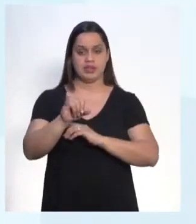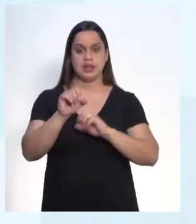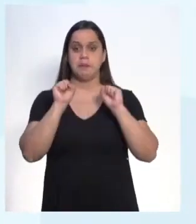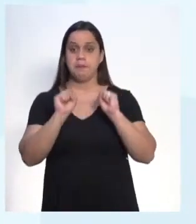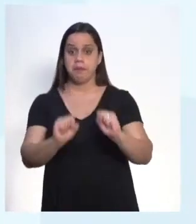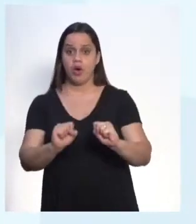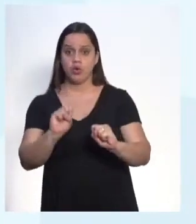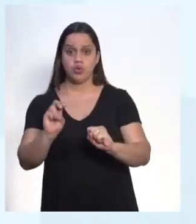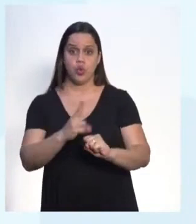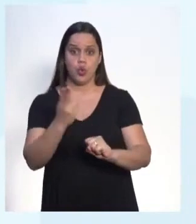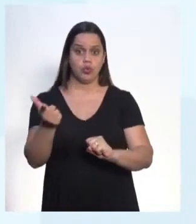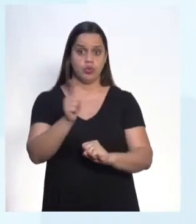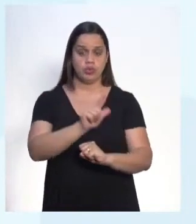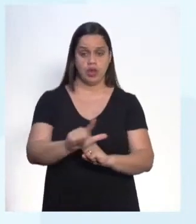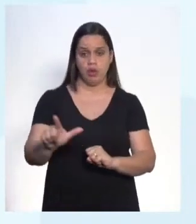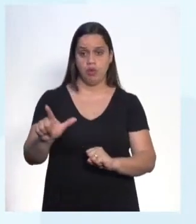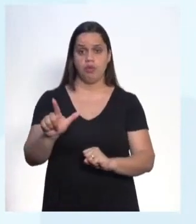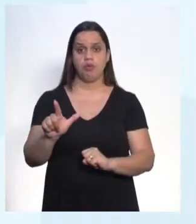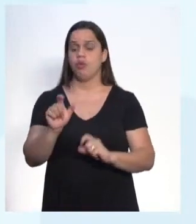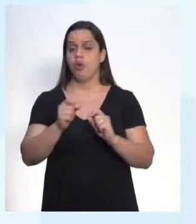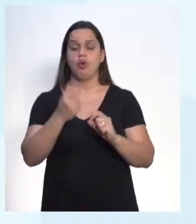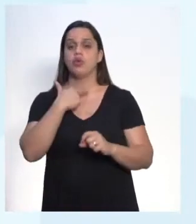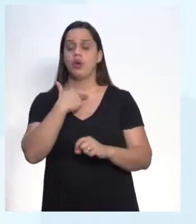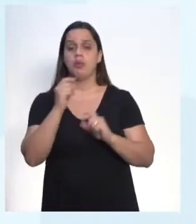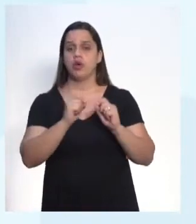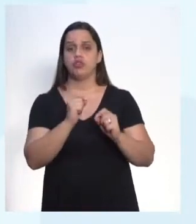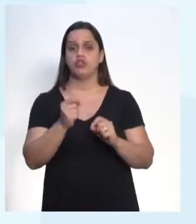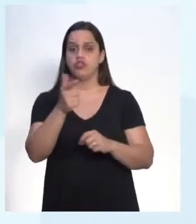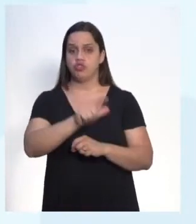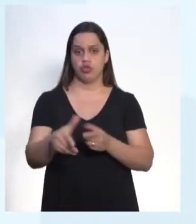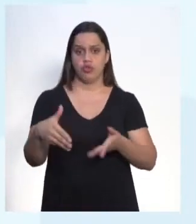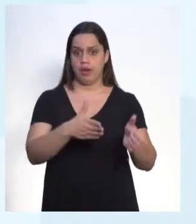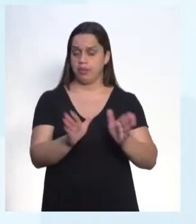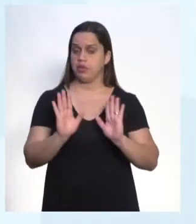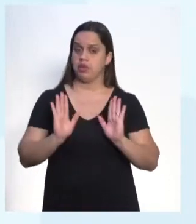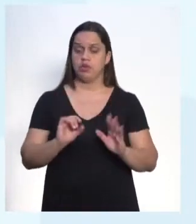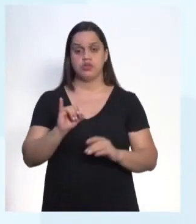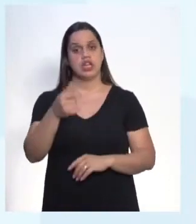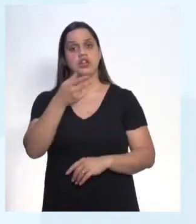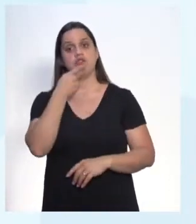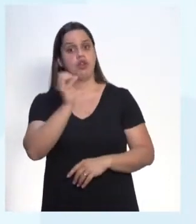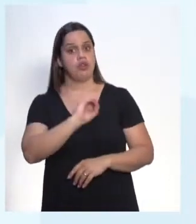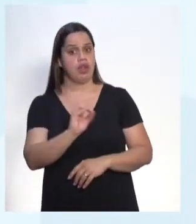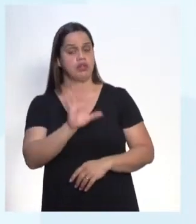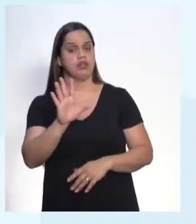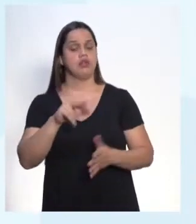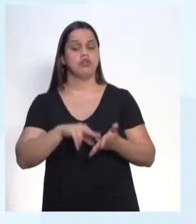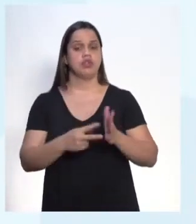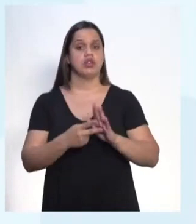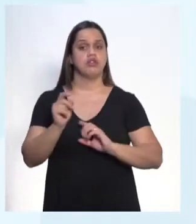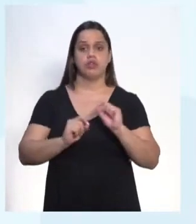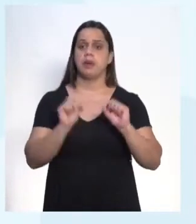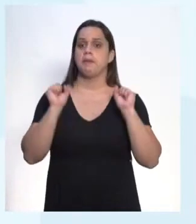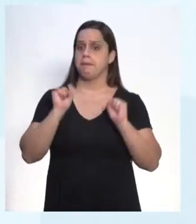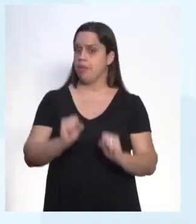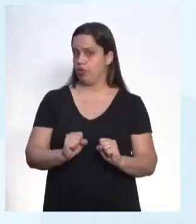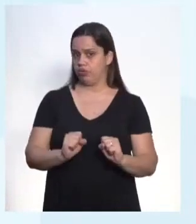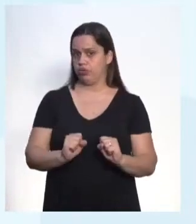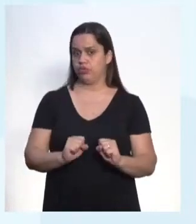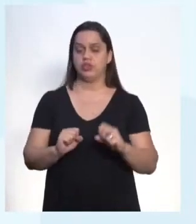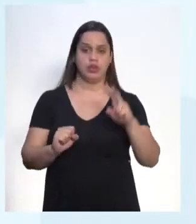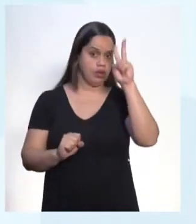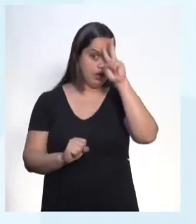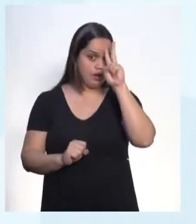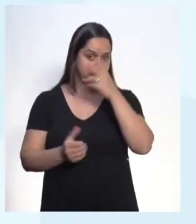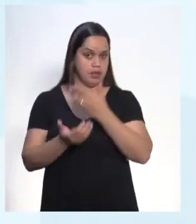pode ou se não pode repetir o caminho? Não. Então, se ele não falou nada, é porque pode. Lembra